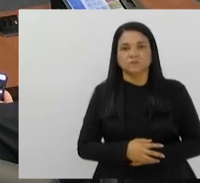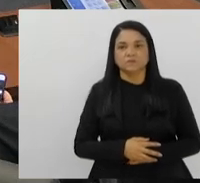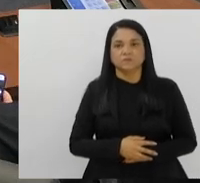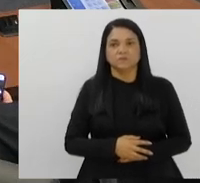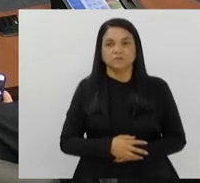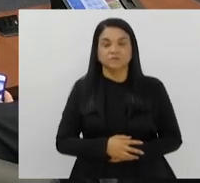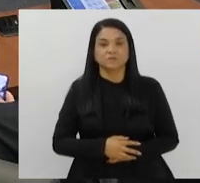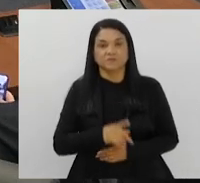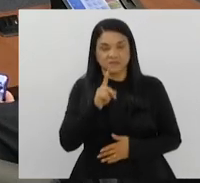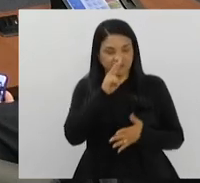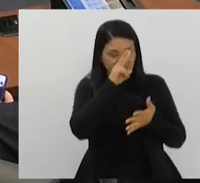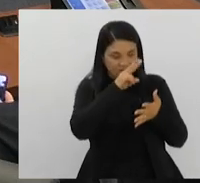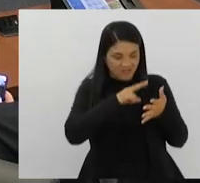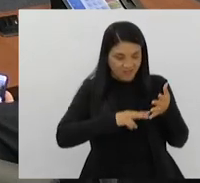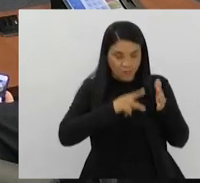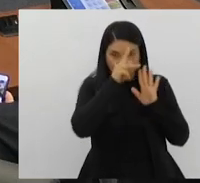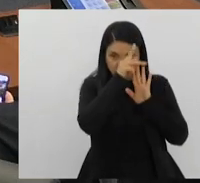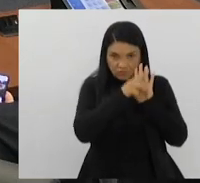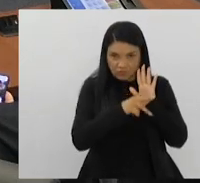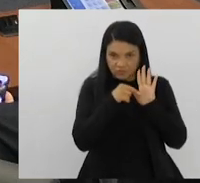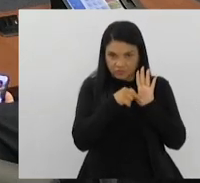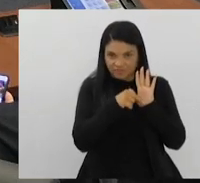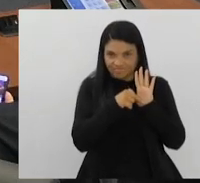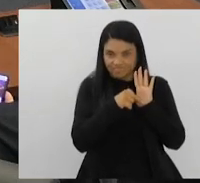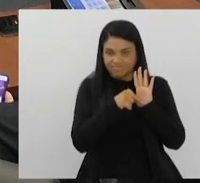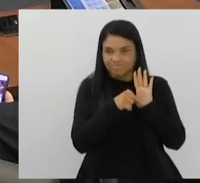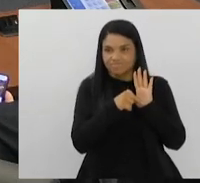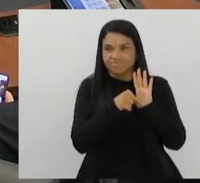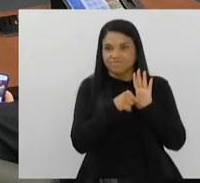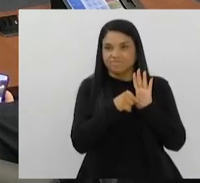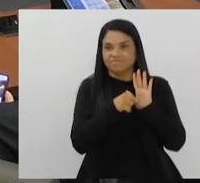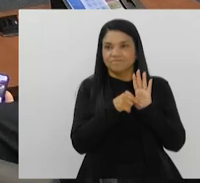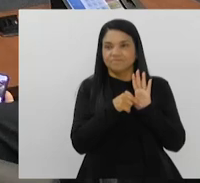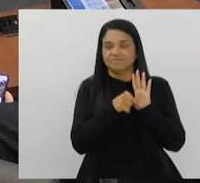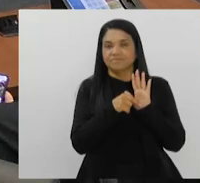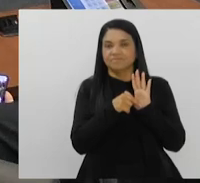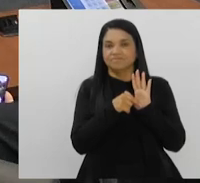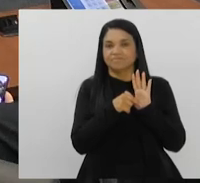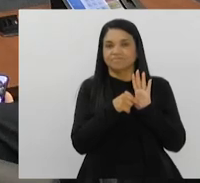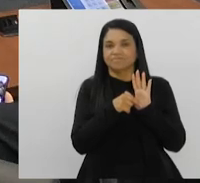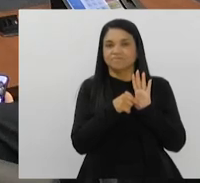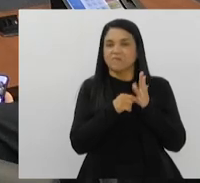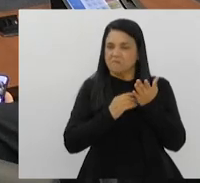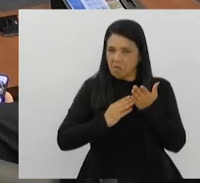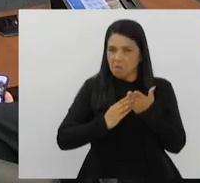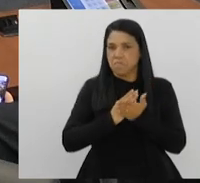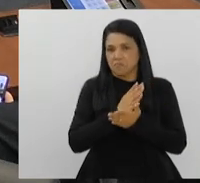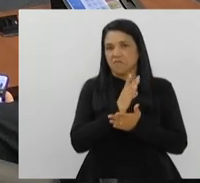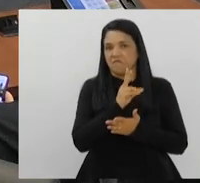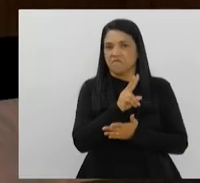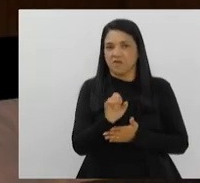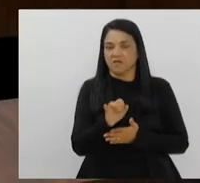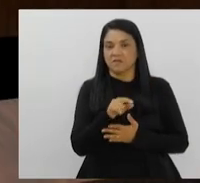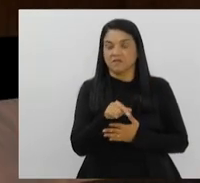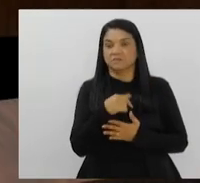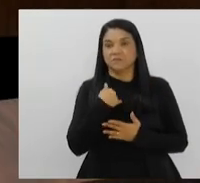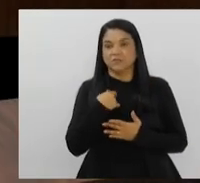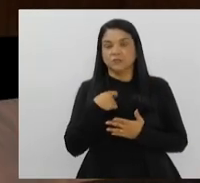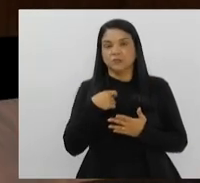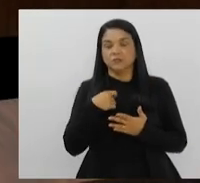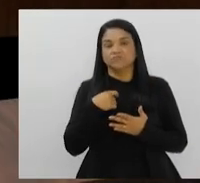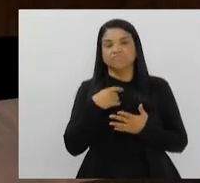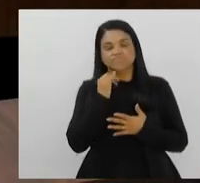só vai ler o projeto e seguramente vai ser aprovado, mas eu insisto em